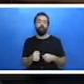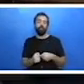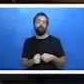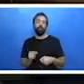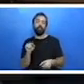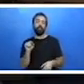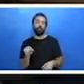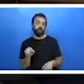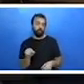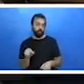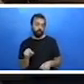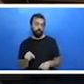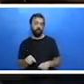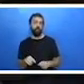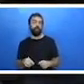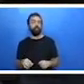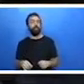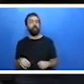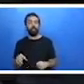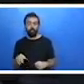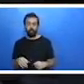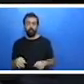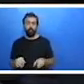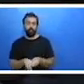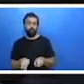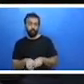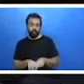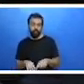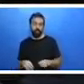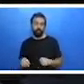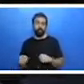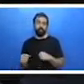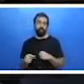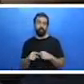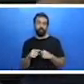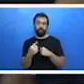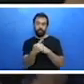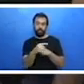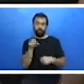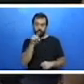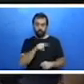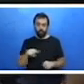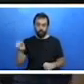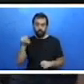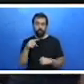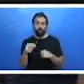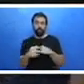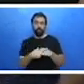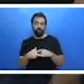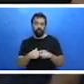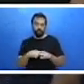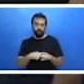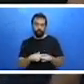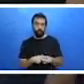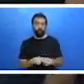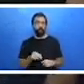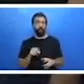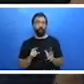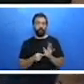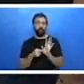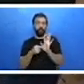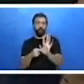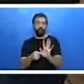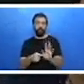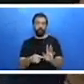na descrição dos animais. Lembra? Verbos de ação e verbos de estado. Olha lá,